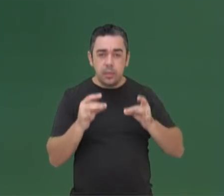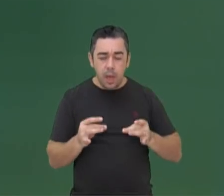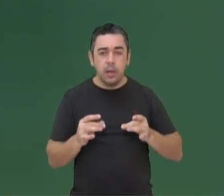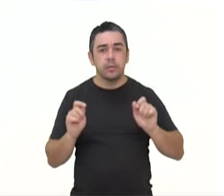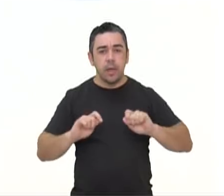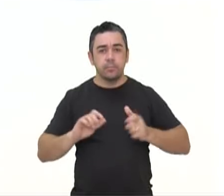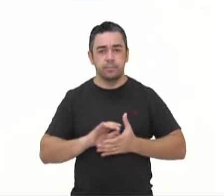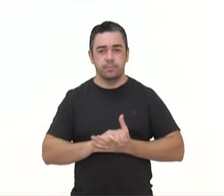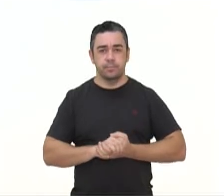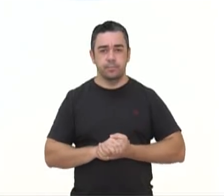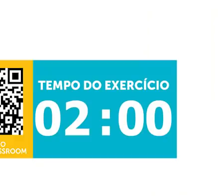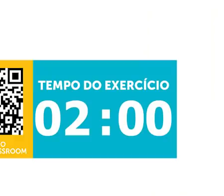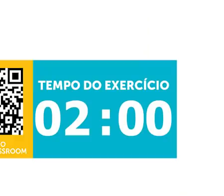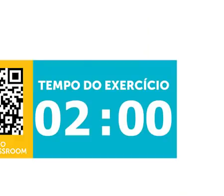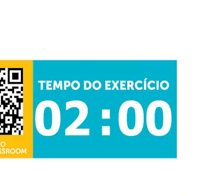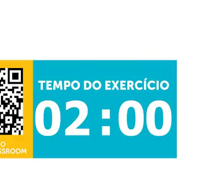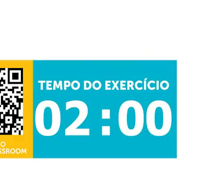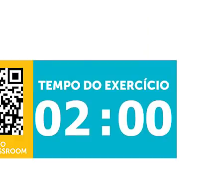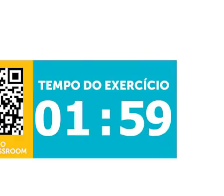dessas partes.